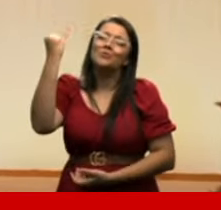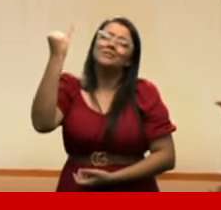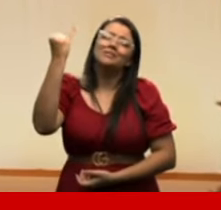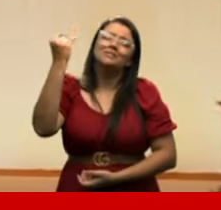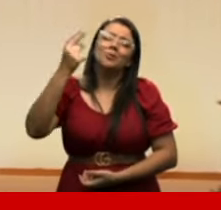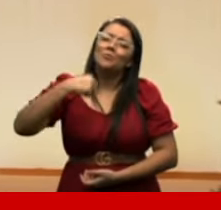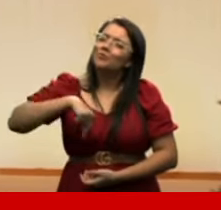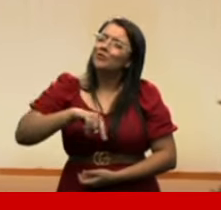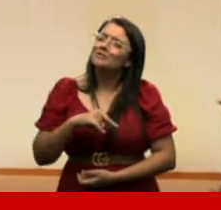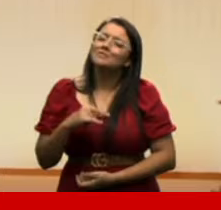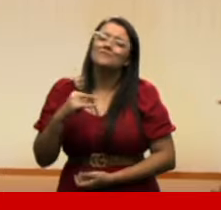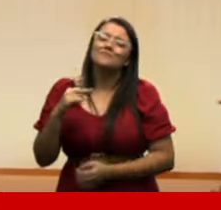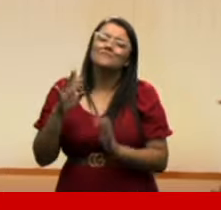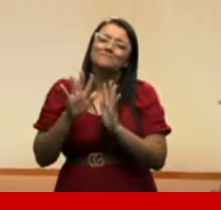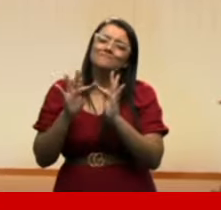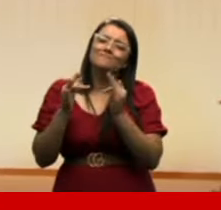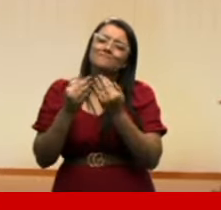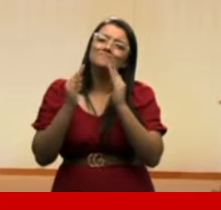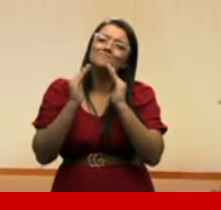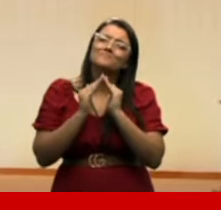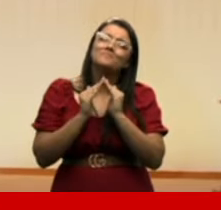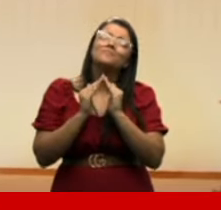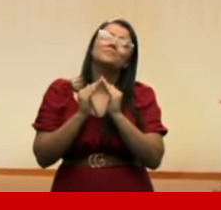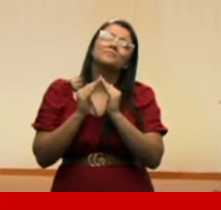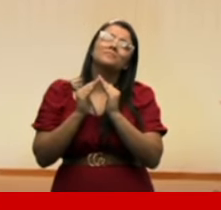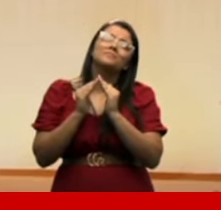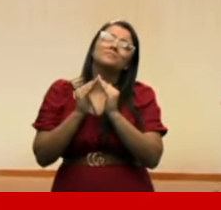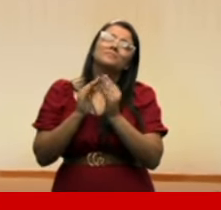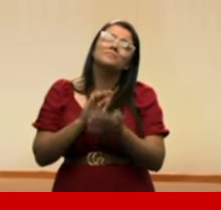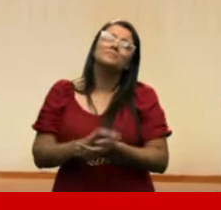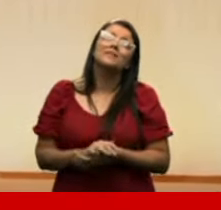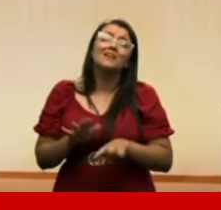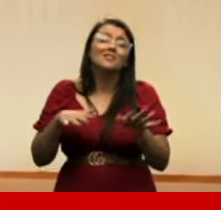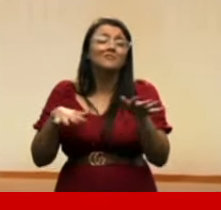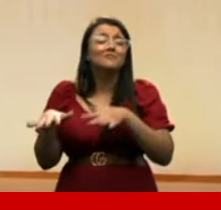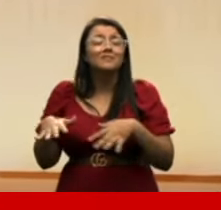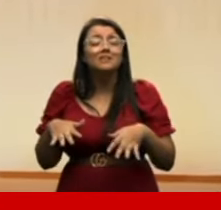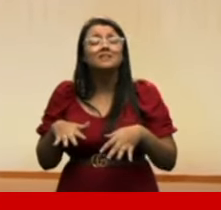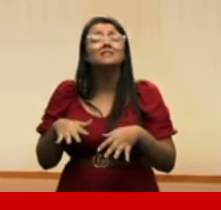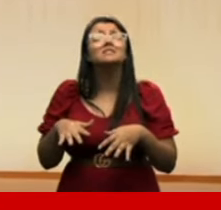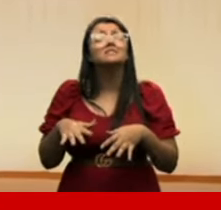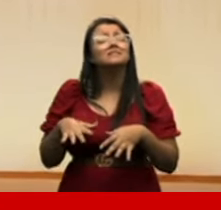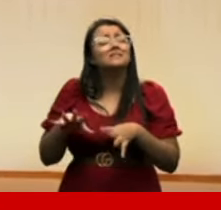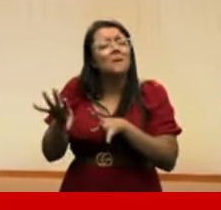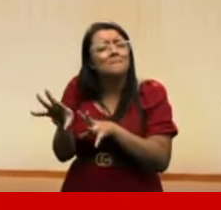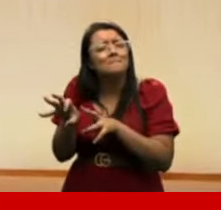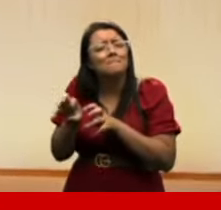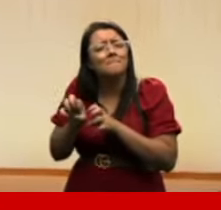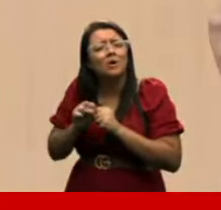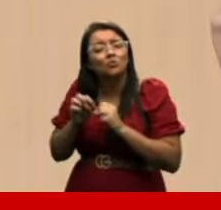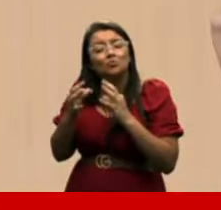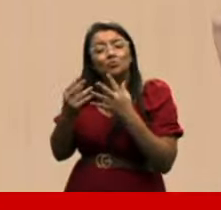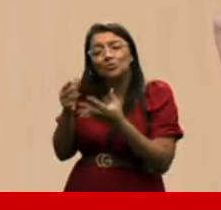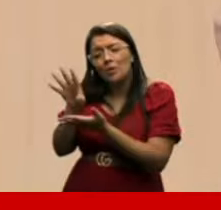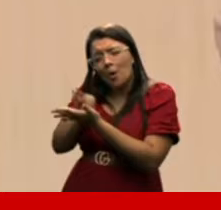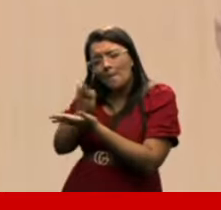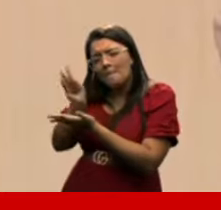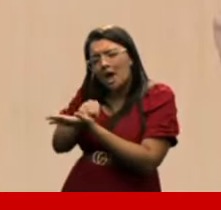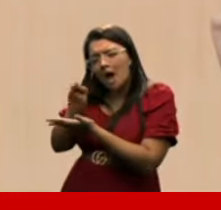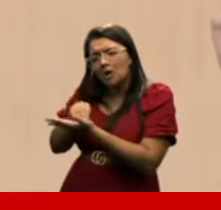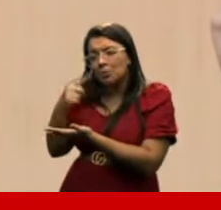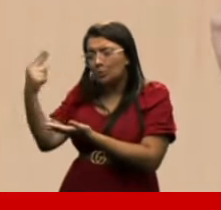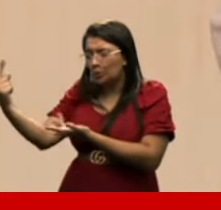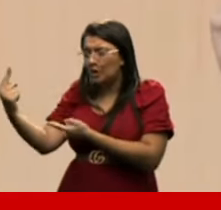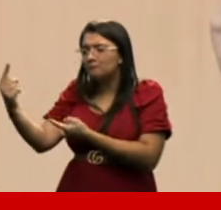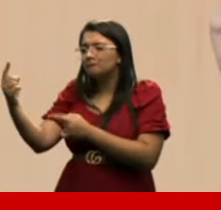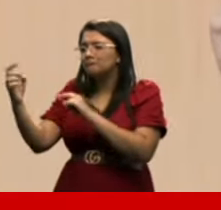no nosso lar. A Débora falando que às vezes ela se pega fazendo tudo o que eu fazia. Por